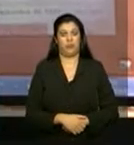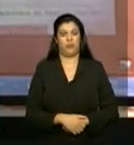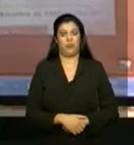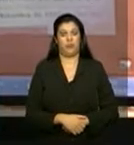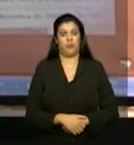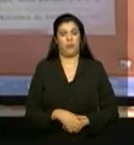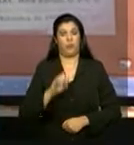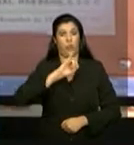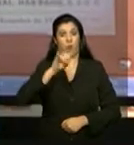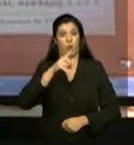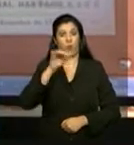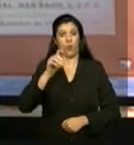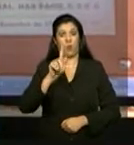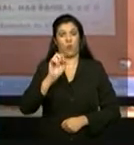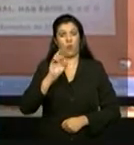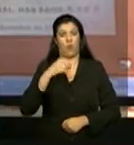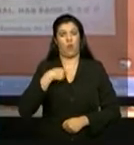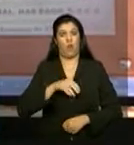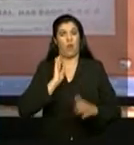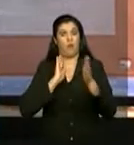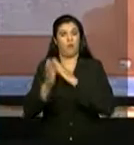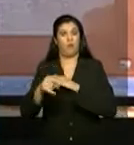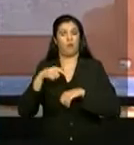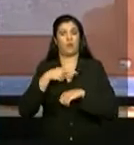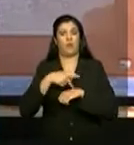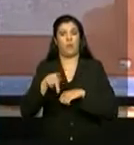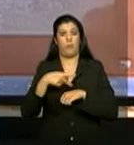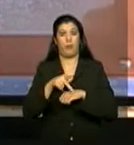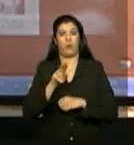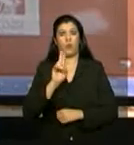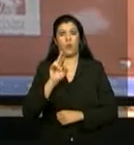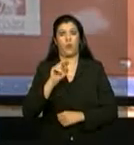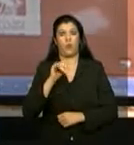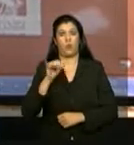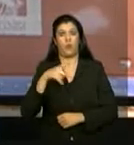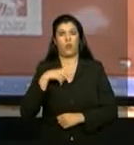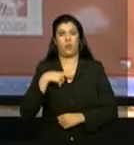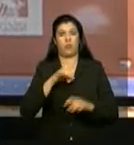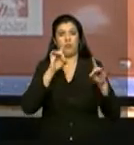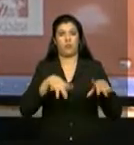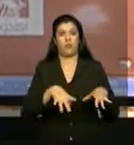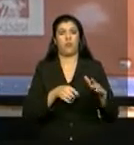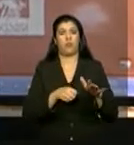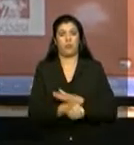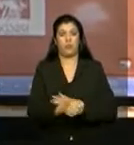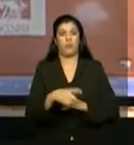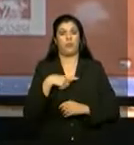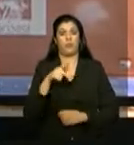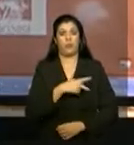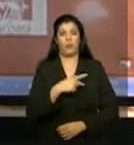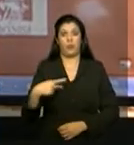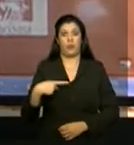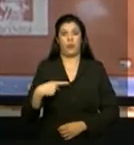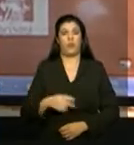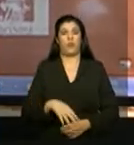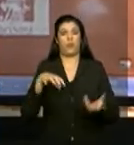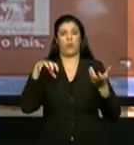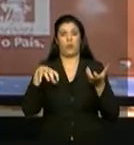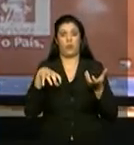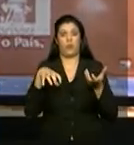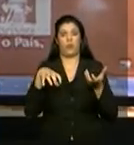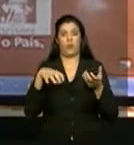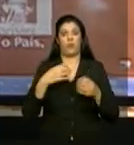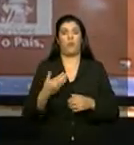fugiu para o bairro seguido de leonel brizola e outros elementos do governo de pouso o presidente do congresso nacional